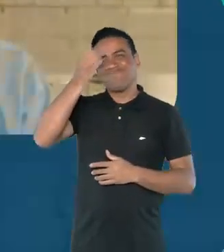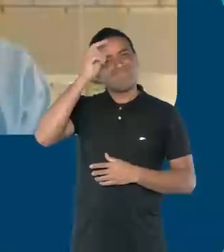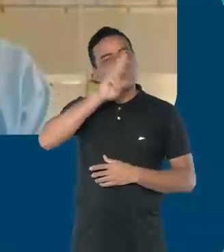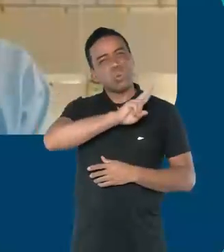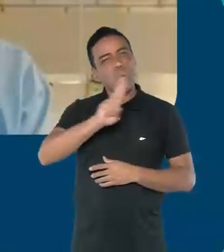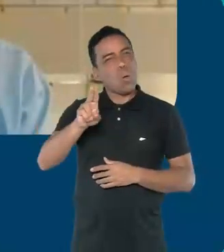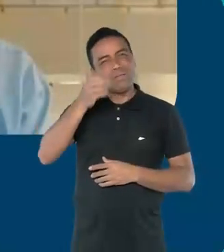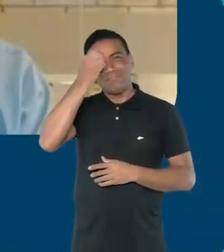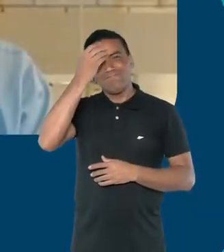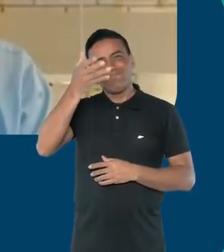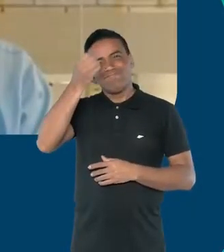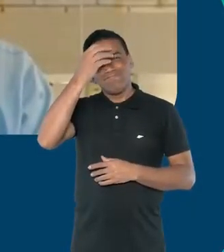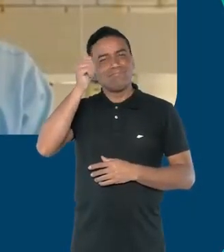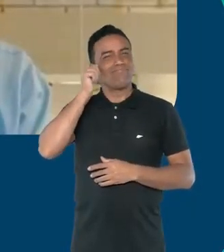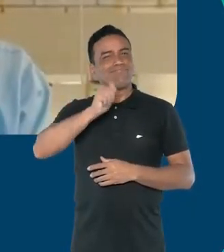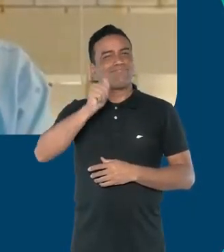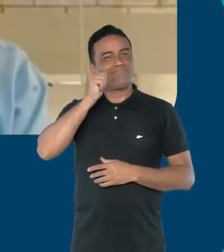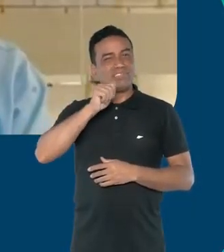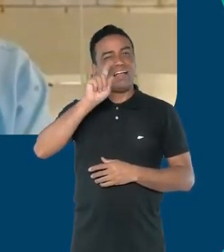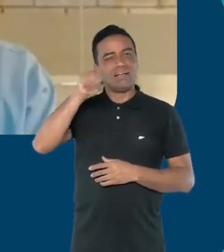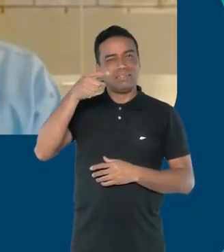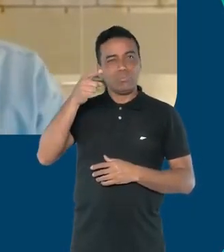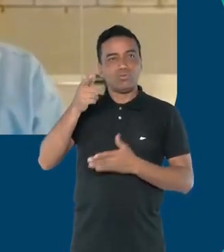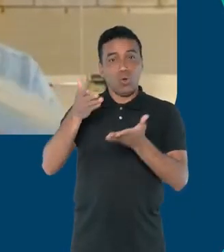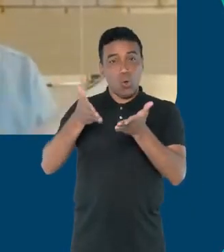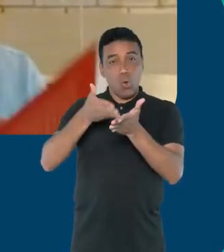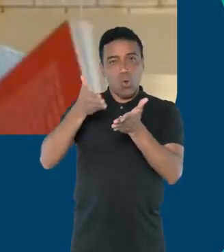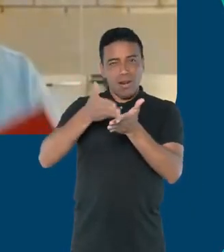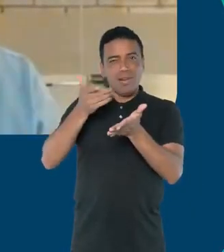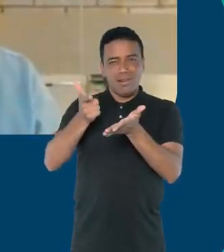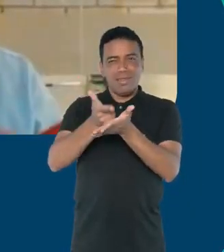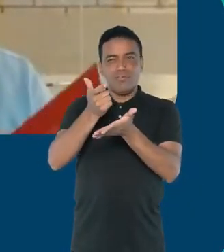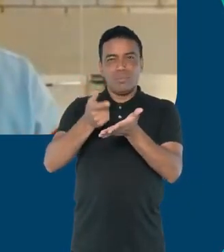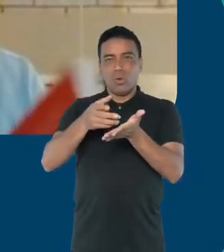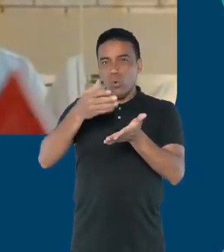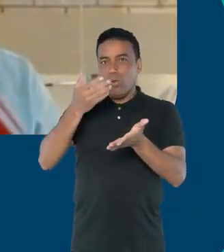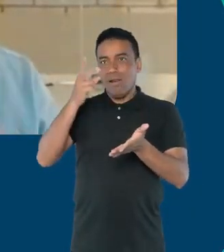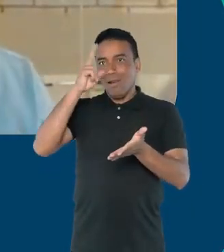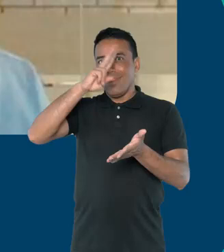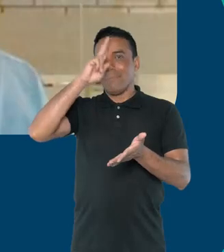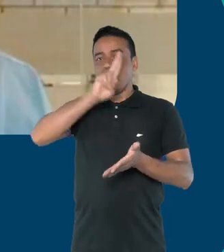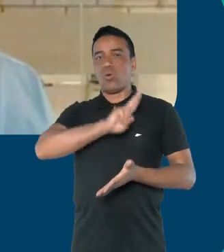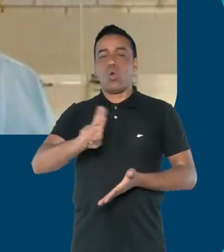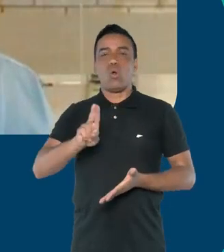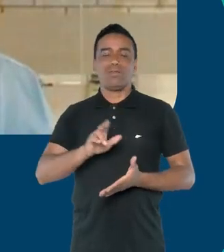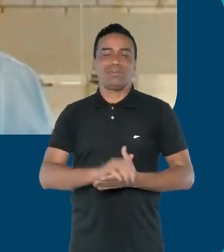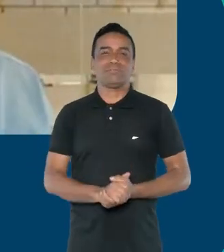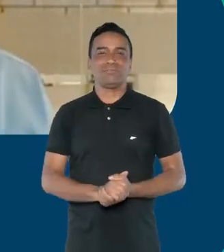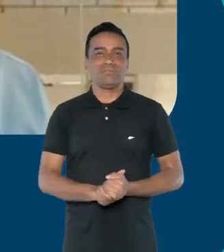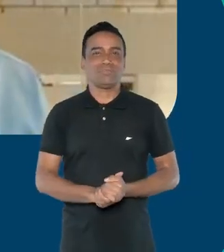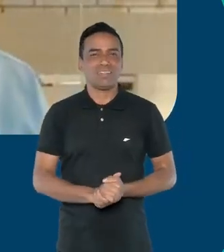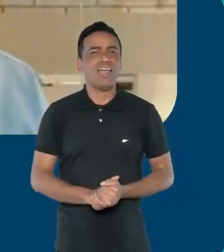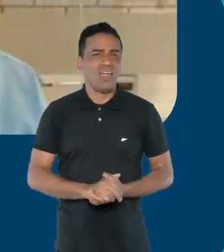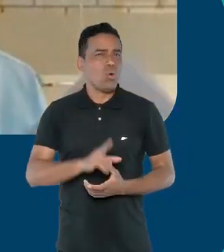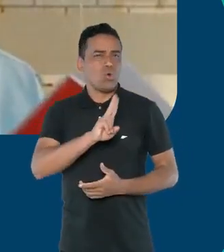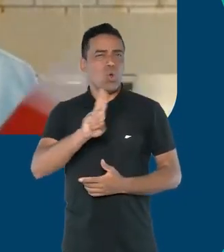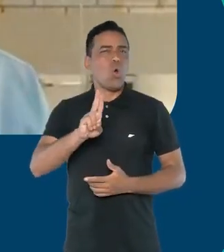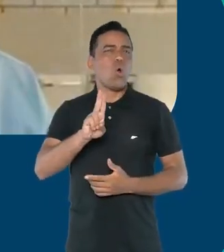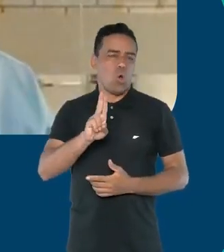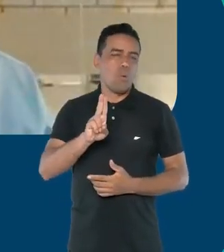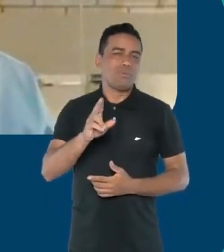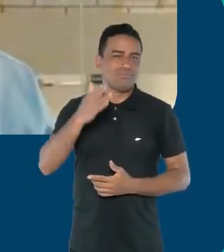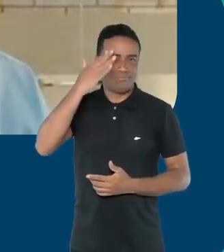me esqueci do nome dela, mas vou recorrer ao livro aqui para a gente lembrar, que é um